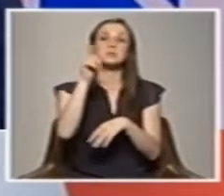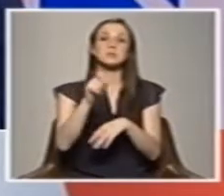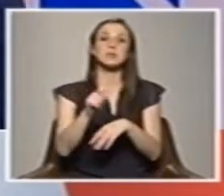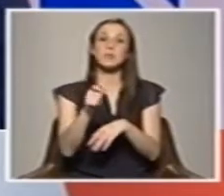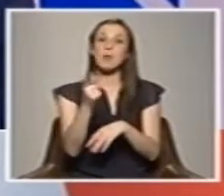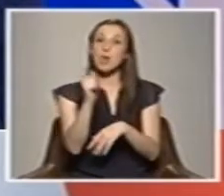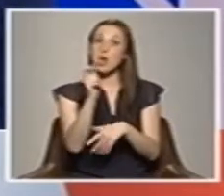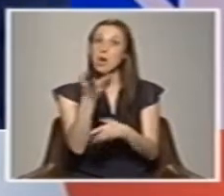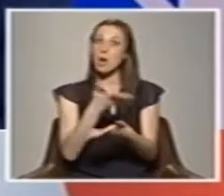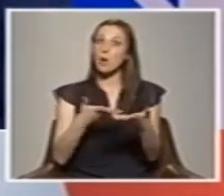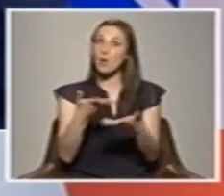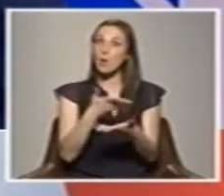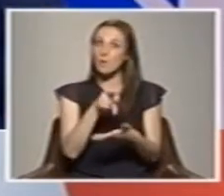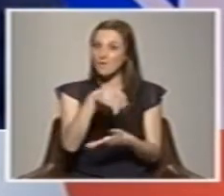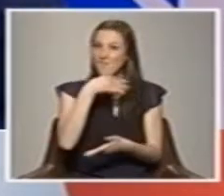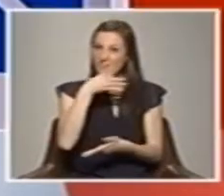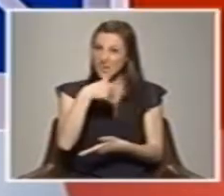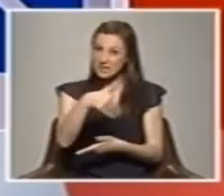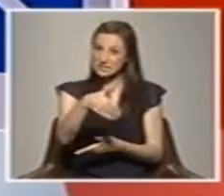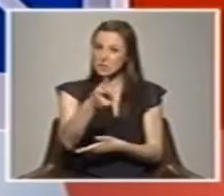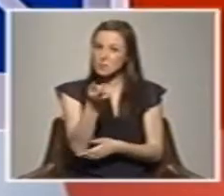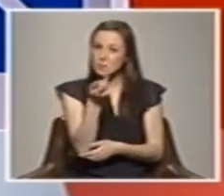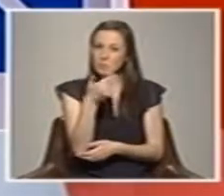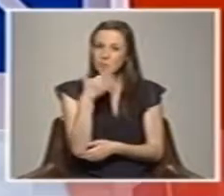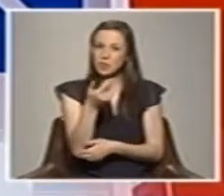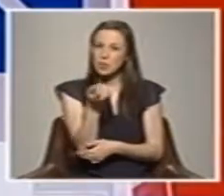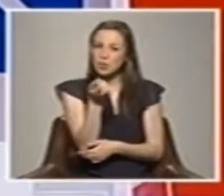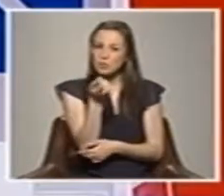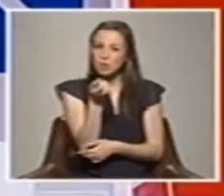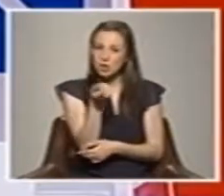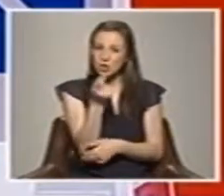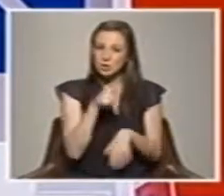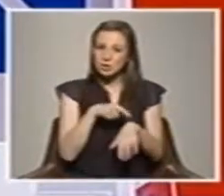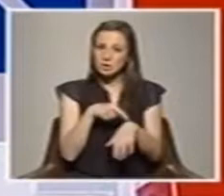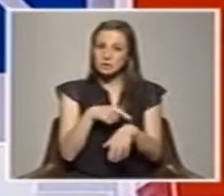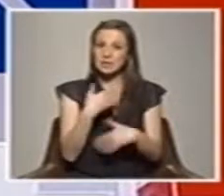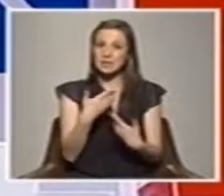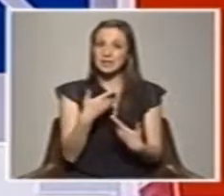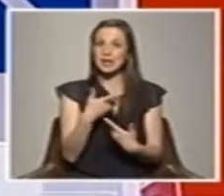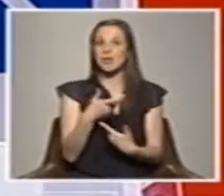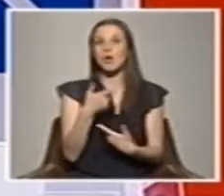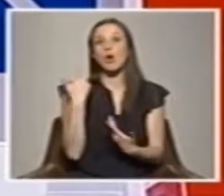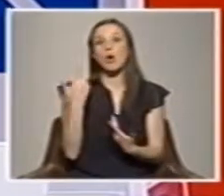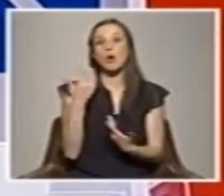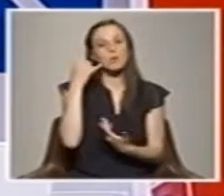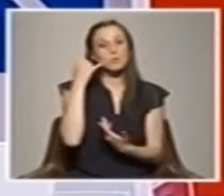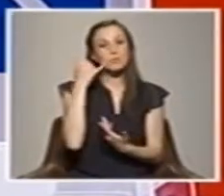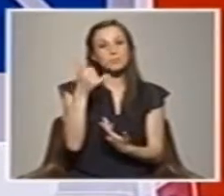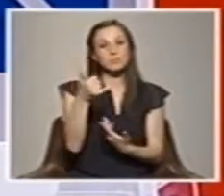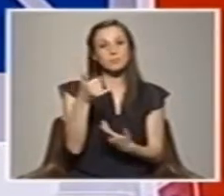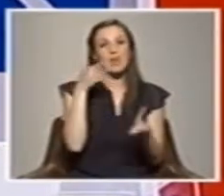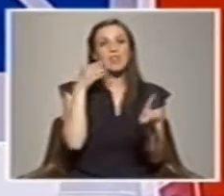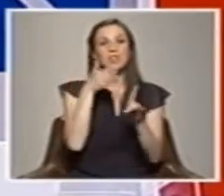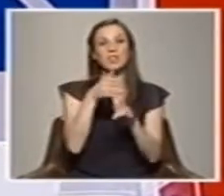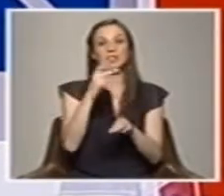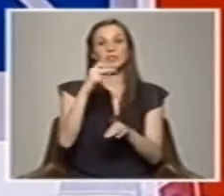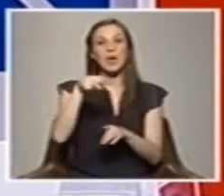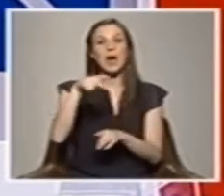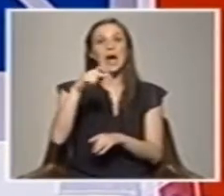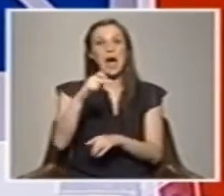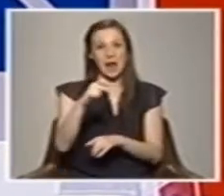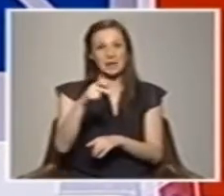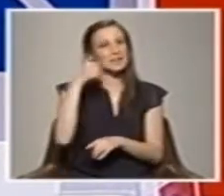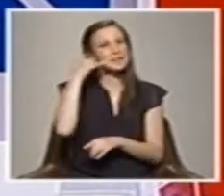económico. Muito bem, já vamos falar desse fator. Vou-lhe pedir só um momento, e assim também, Paula, porque tenho a possibilidade de ter em direto também agora a Ana Tavares, que nos está a ligar